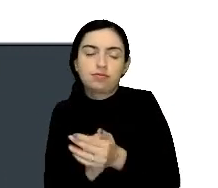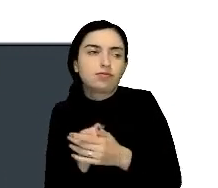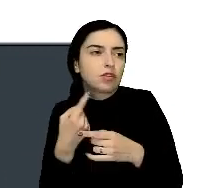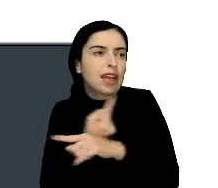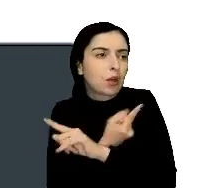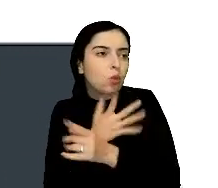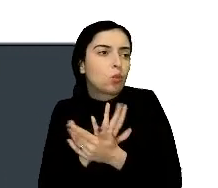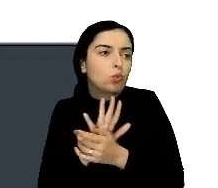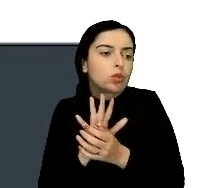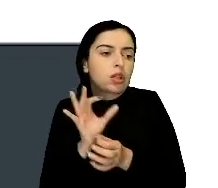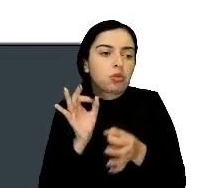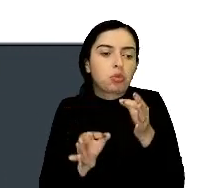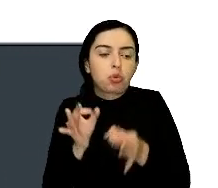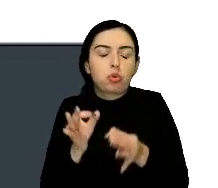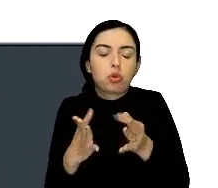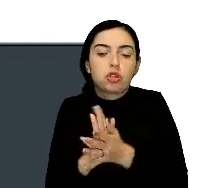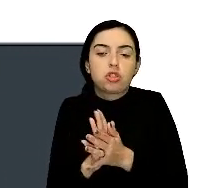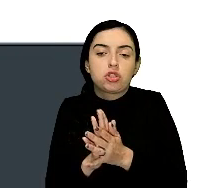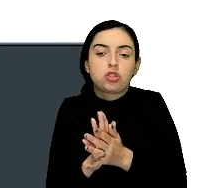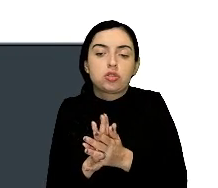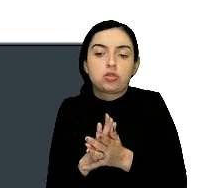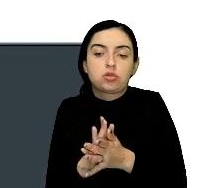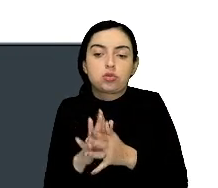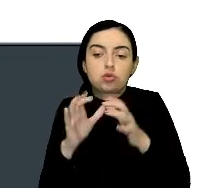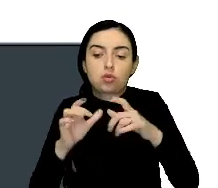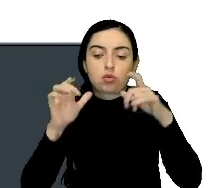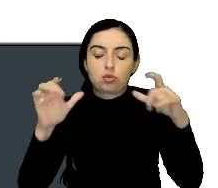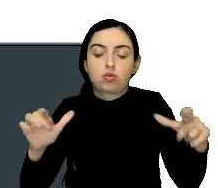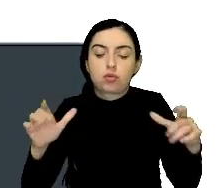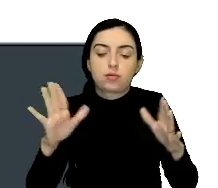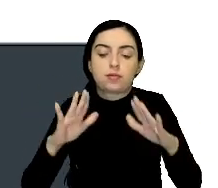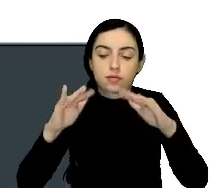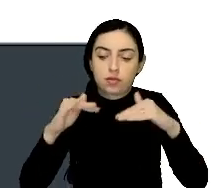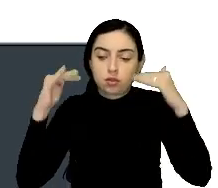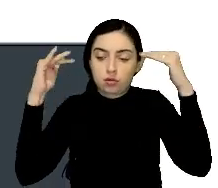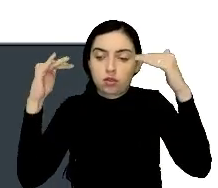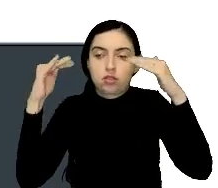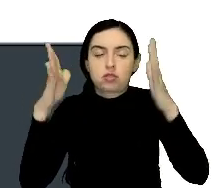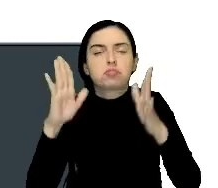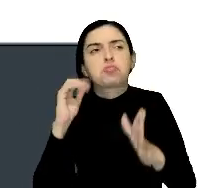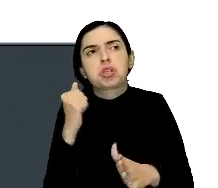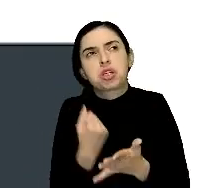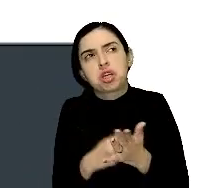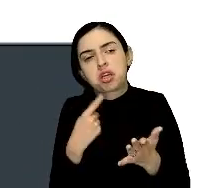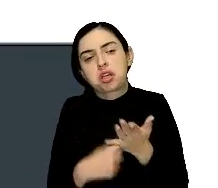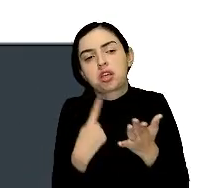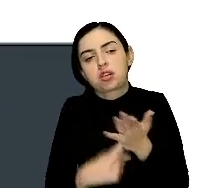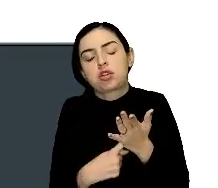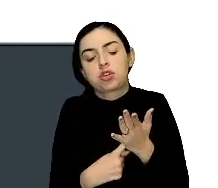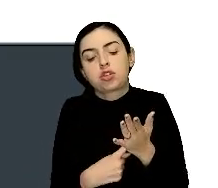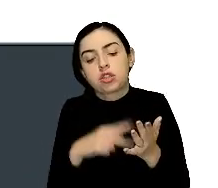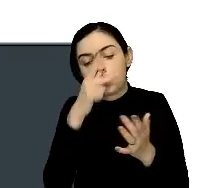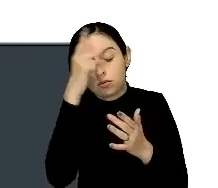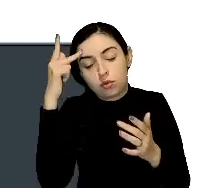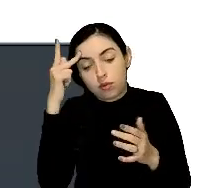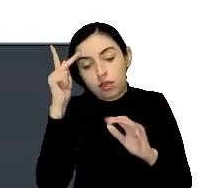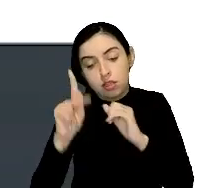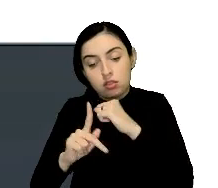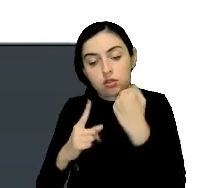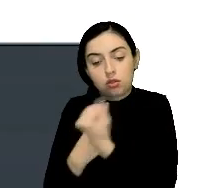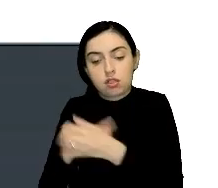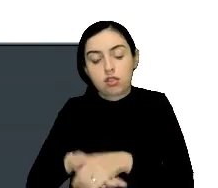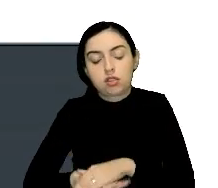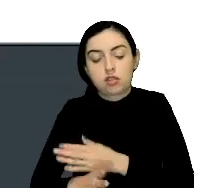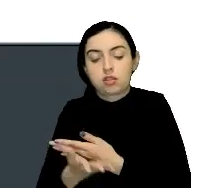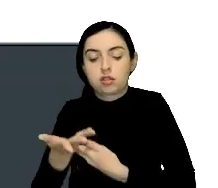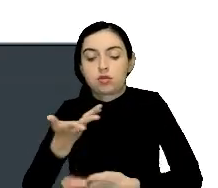caso Níger versus Burkina Faso, que garante às populações tradicionais a circulação pelas